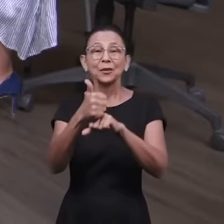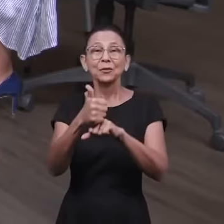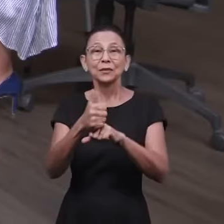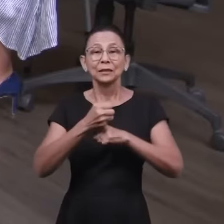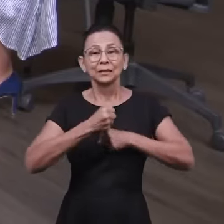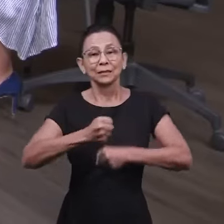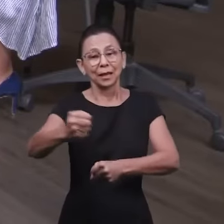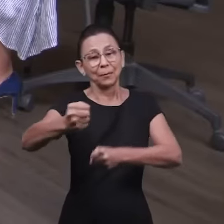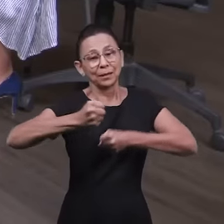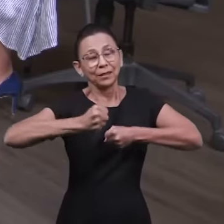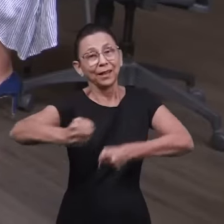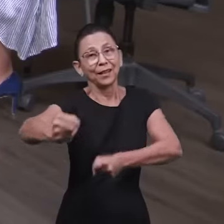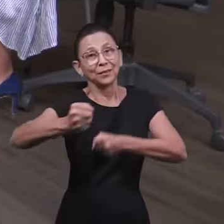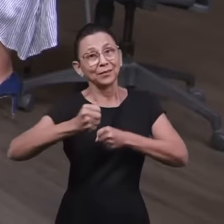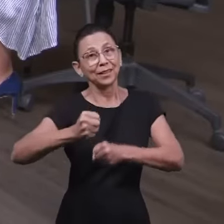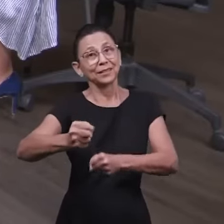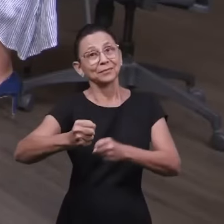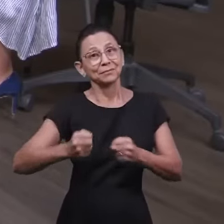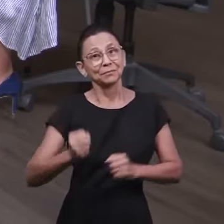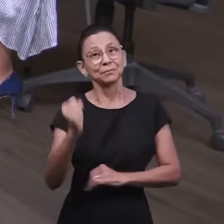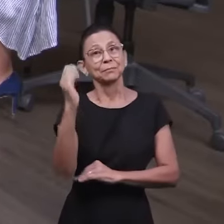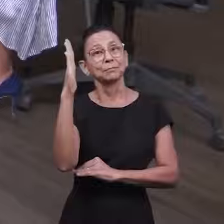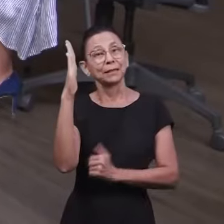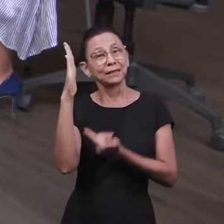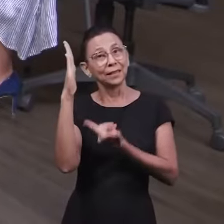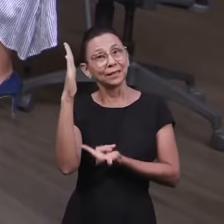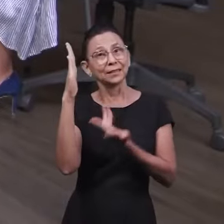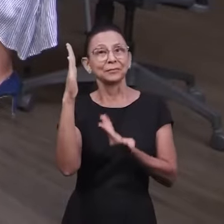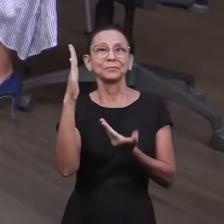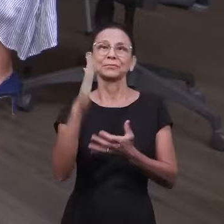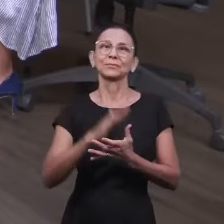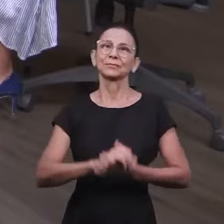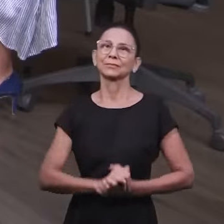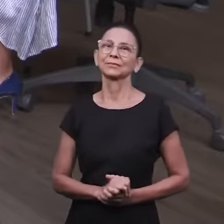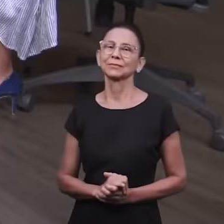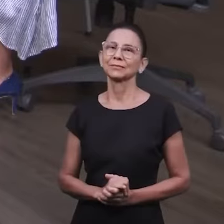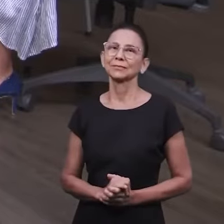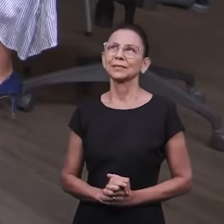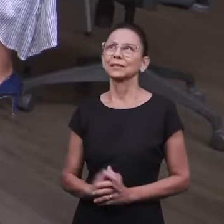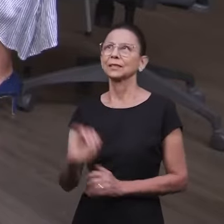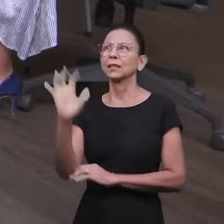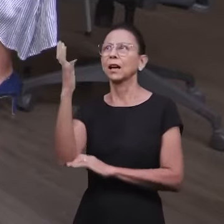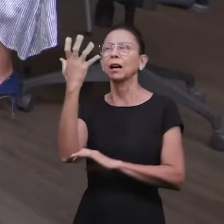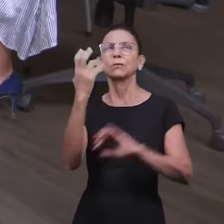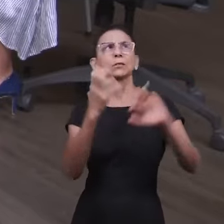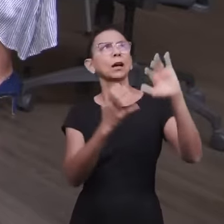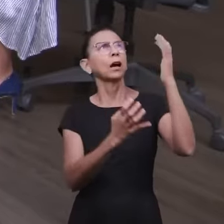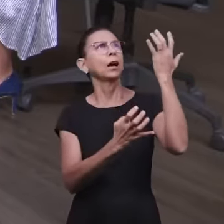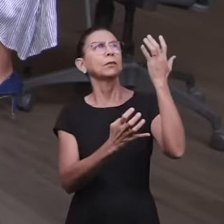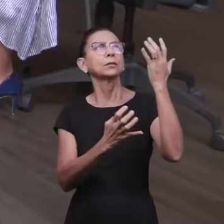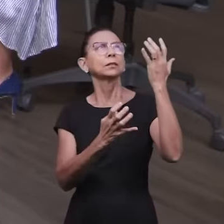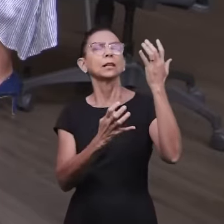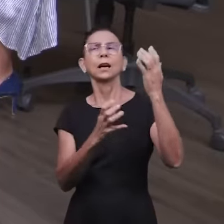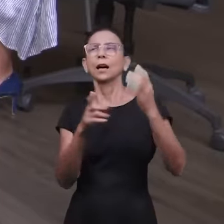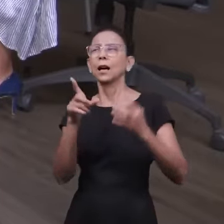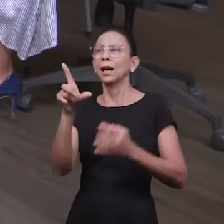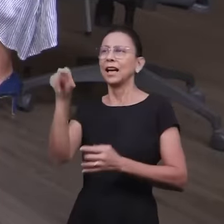de novo das duas primeiras perguntas. Envolve uma escolha. Ele chega naquele campo, tantos arbustos ali, tantas árvores. Essa